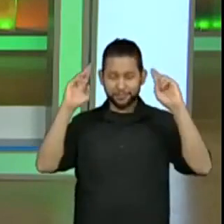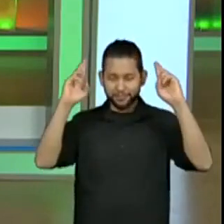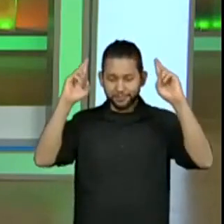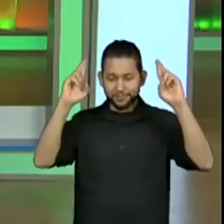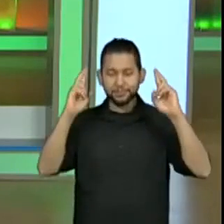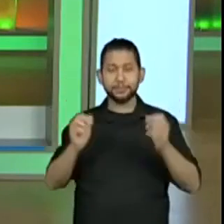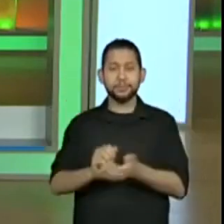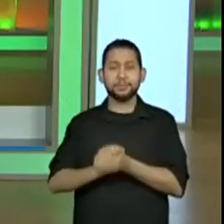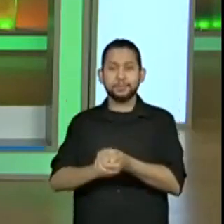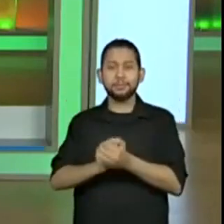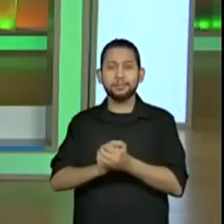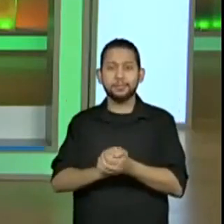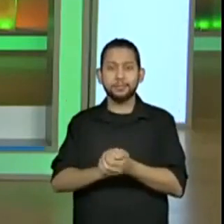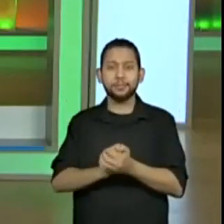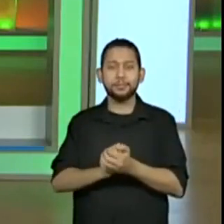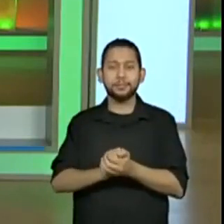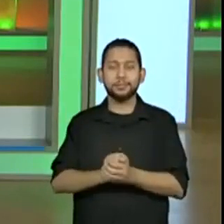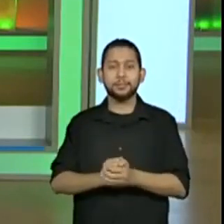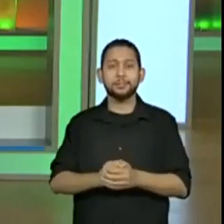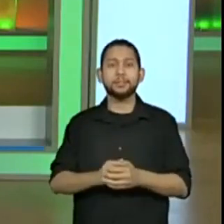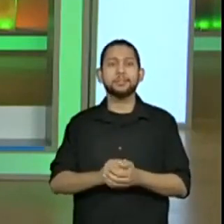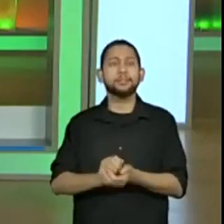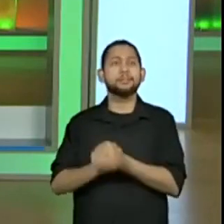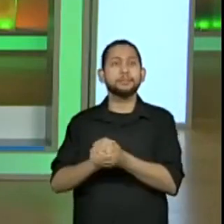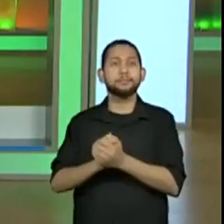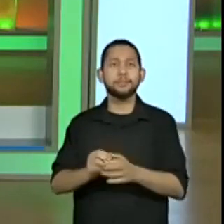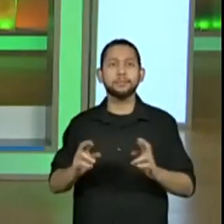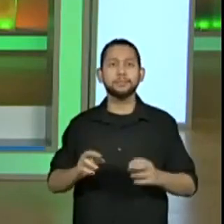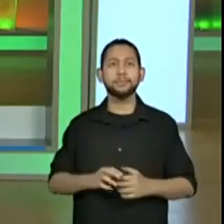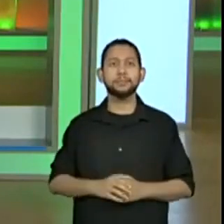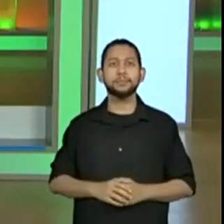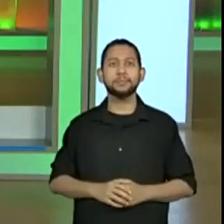gente. É agora, hein? Olha lá.